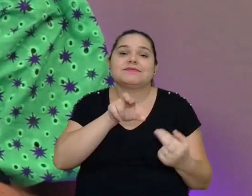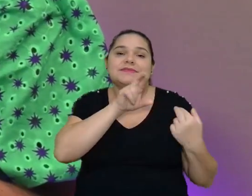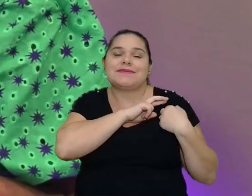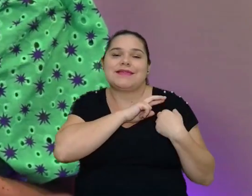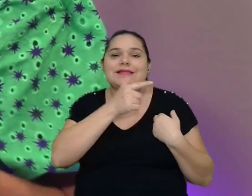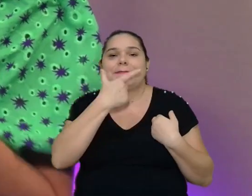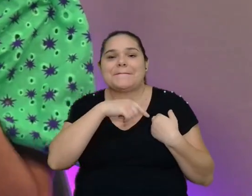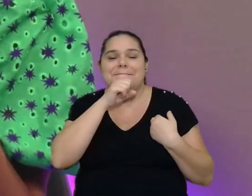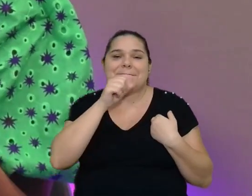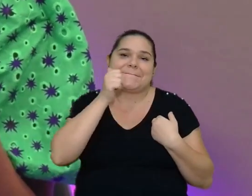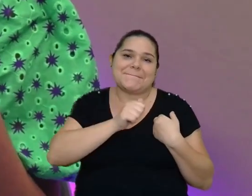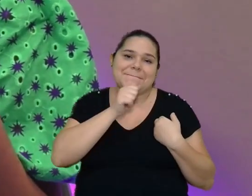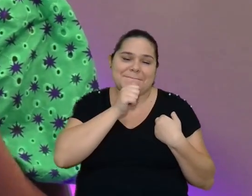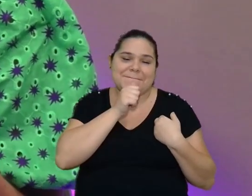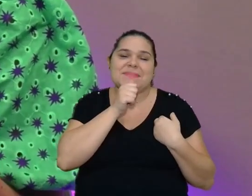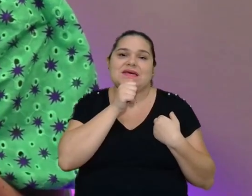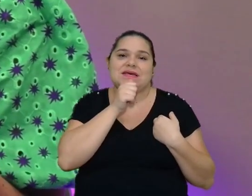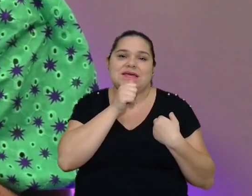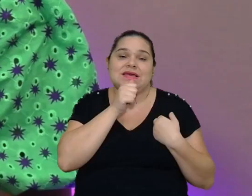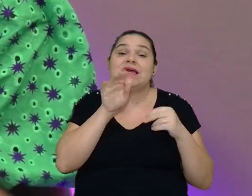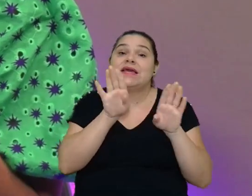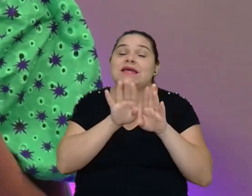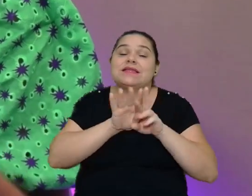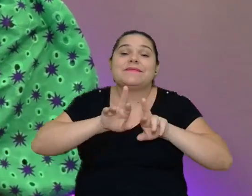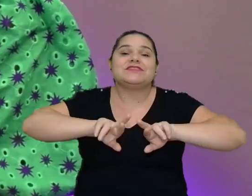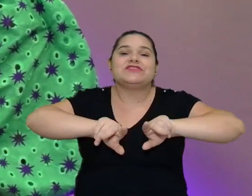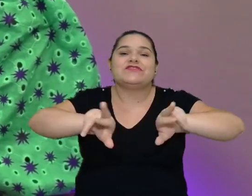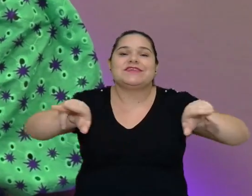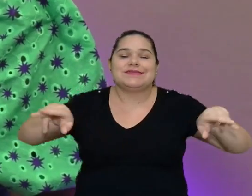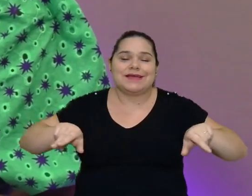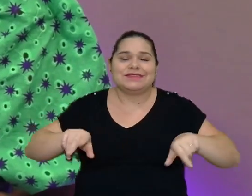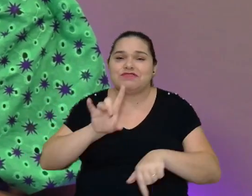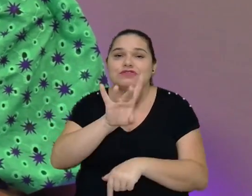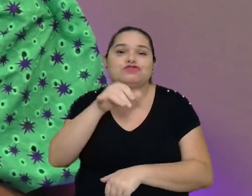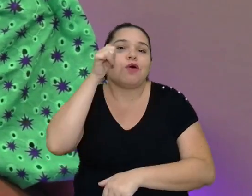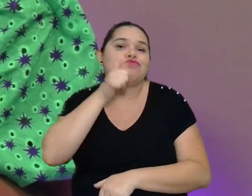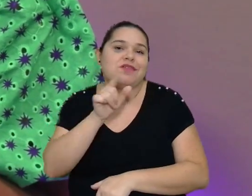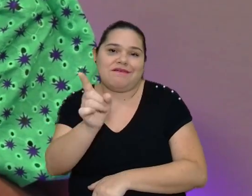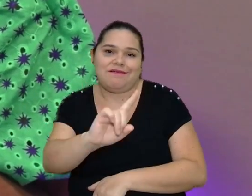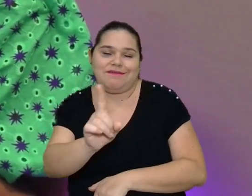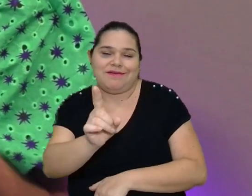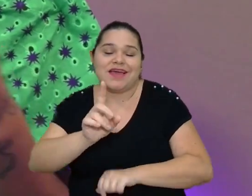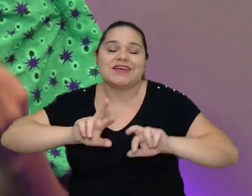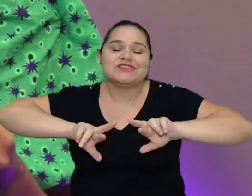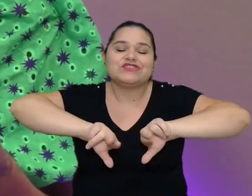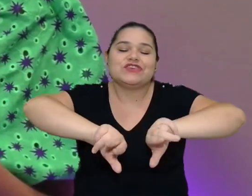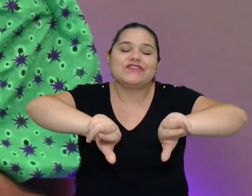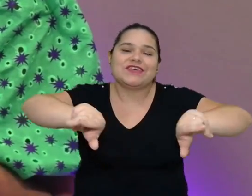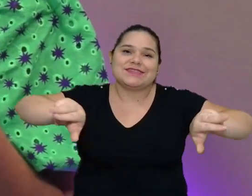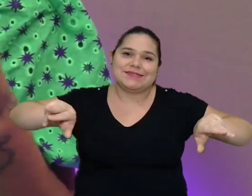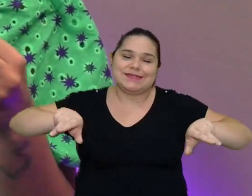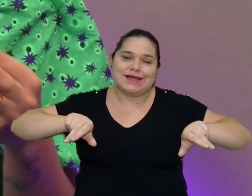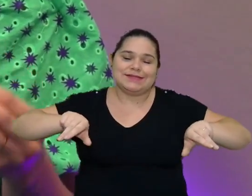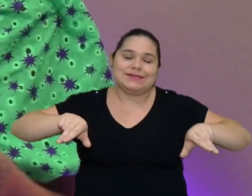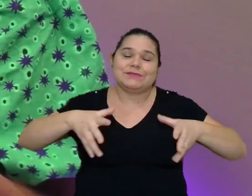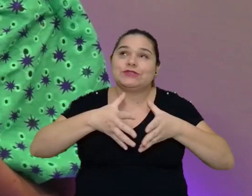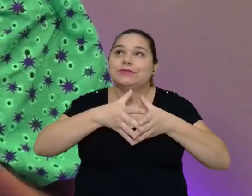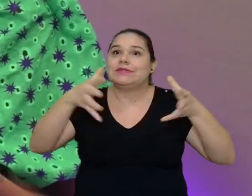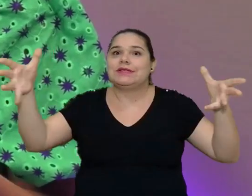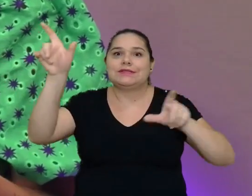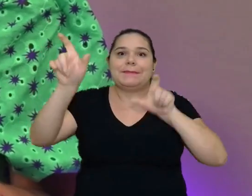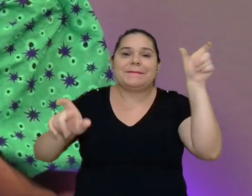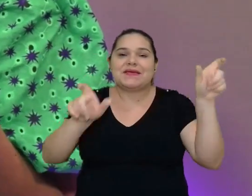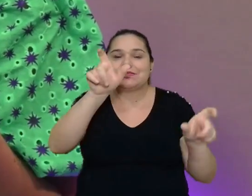claro, diversidade, não digo só mulheres, né? Diversidade, um espectro grande de pessoas